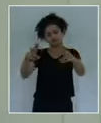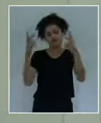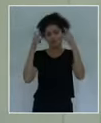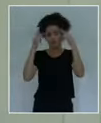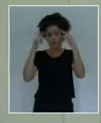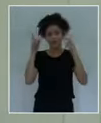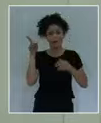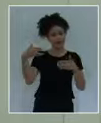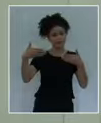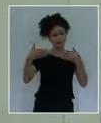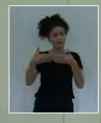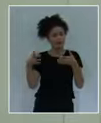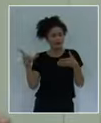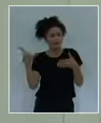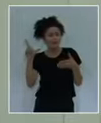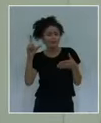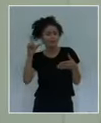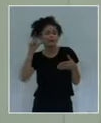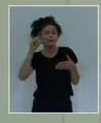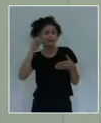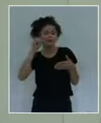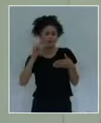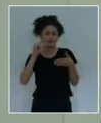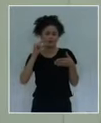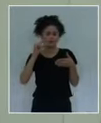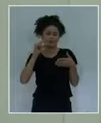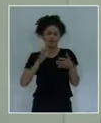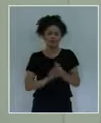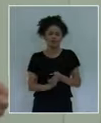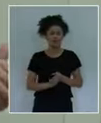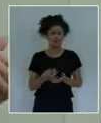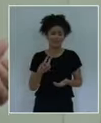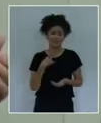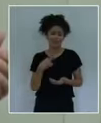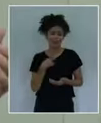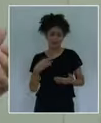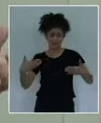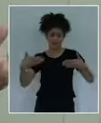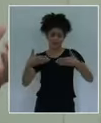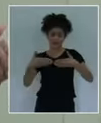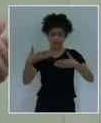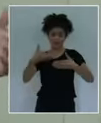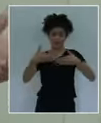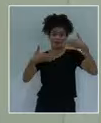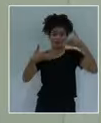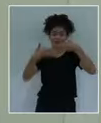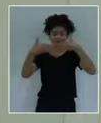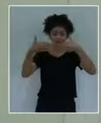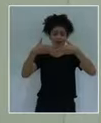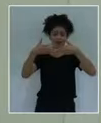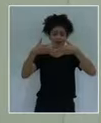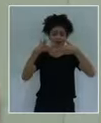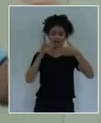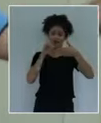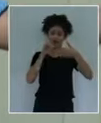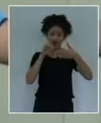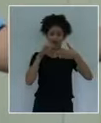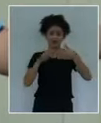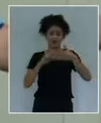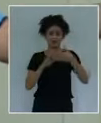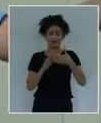muito pequena, ela é chamada fio d'água, ela não tem como reter água para nos ajudar e